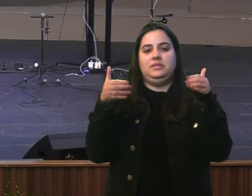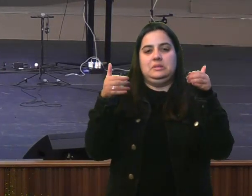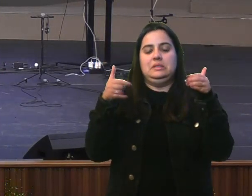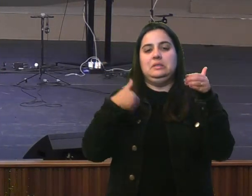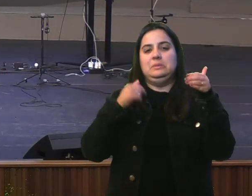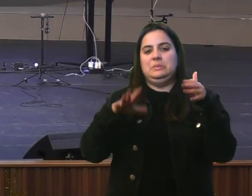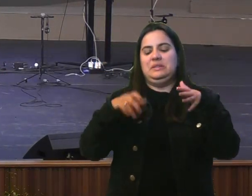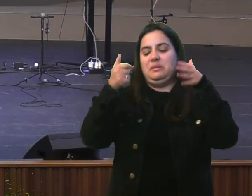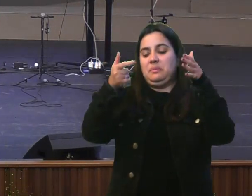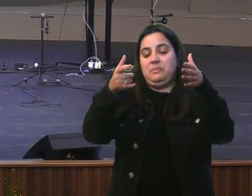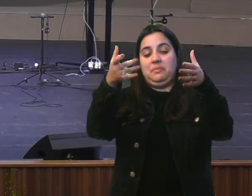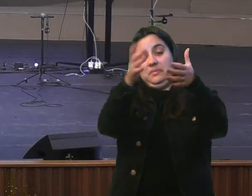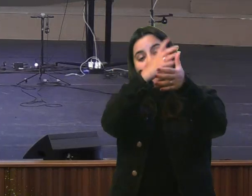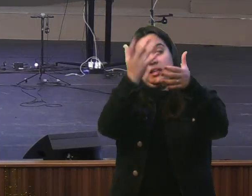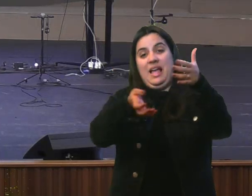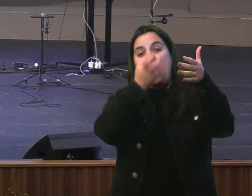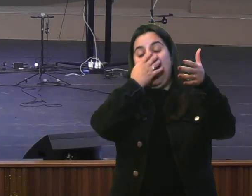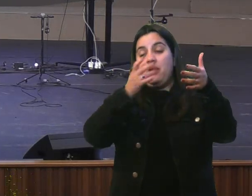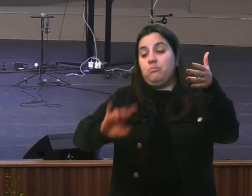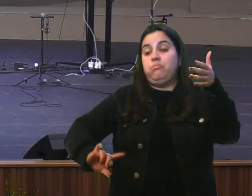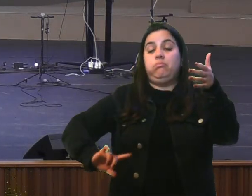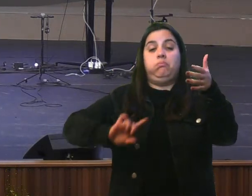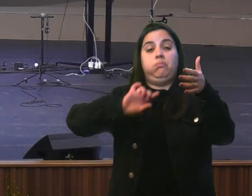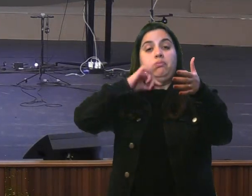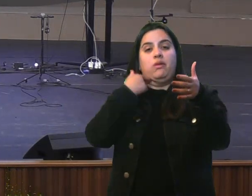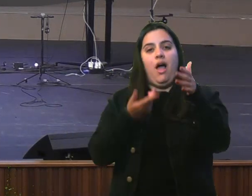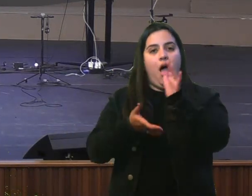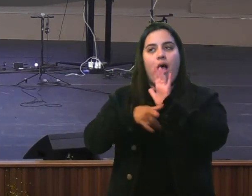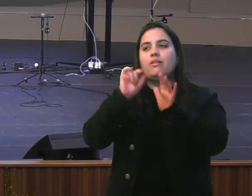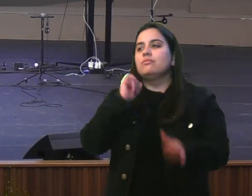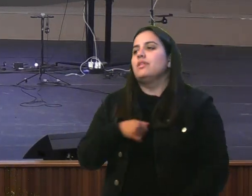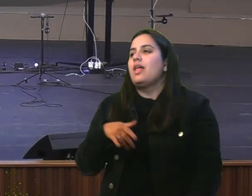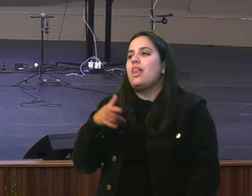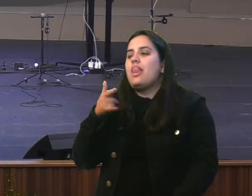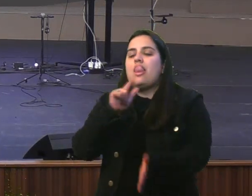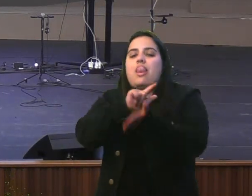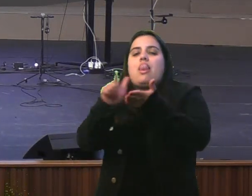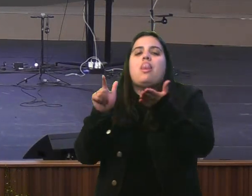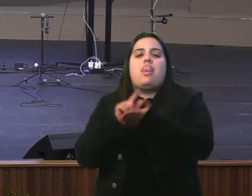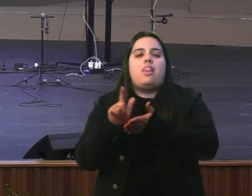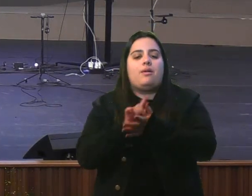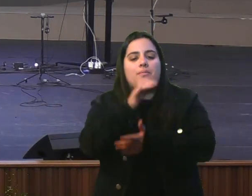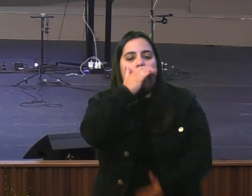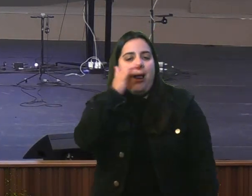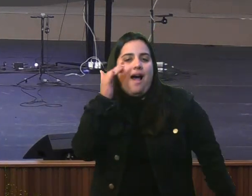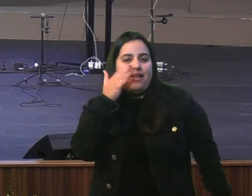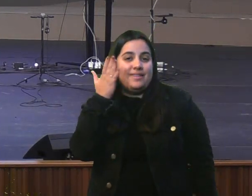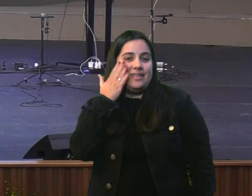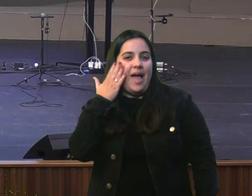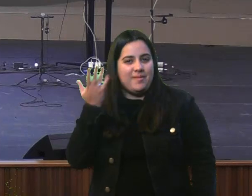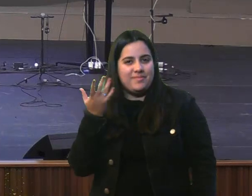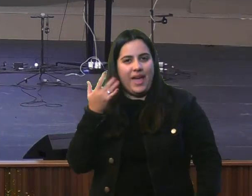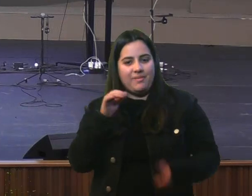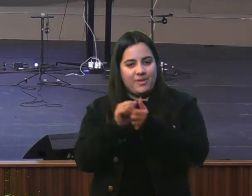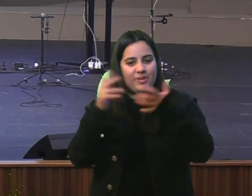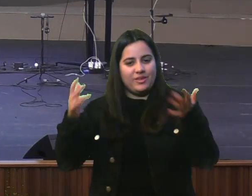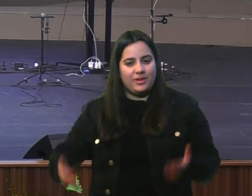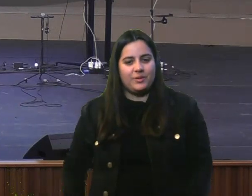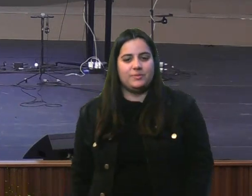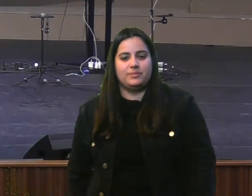peguei ela toda suja, antes disso, ela estava toda limpa, cheirosa, com aqueles coisinhos que colocam no pet shop, sabe? Aqueles brilhozinhos e tal.